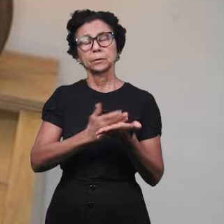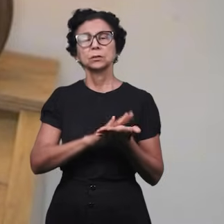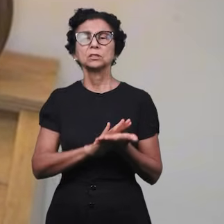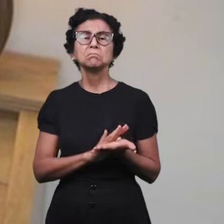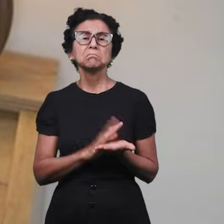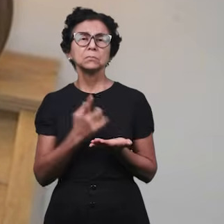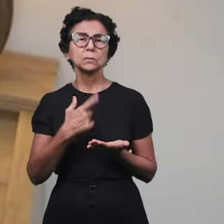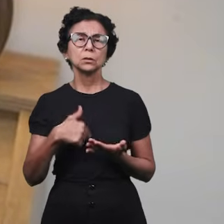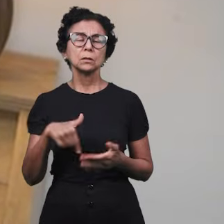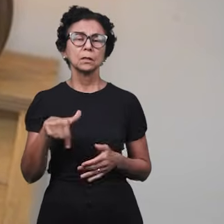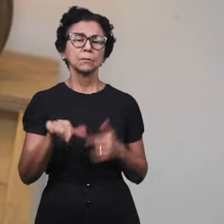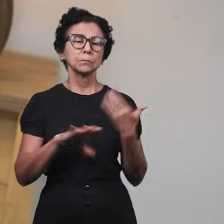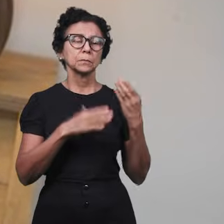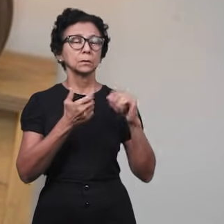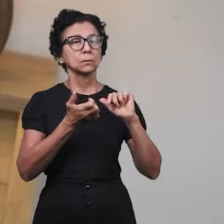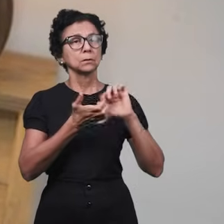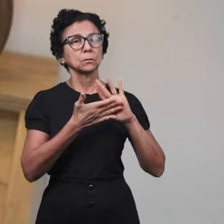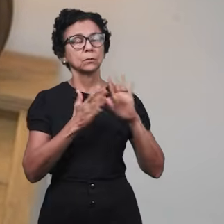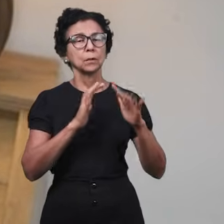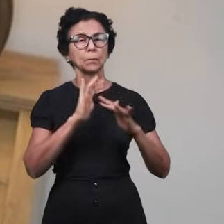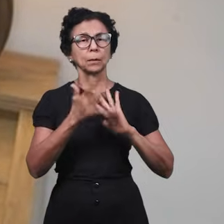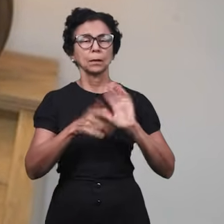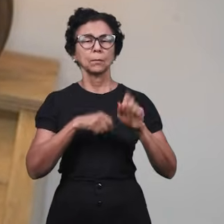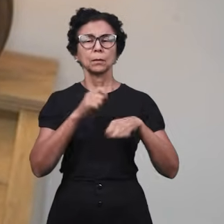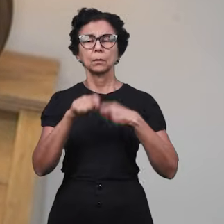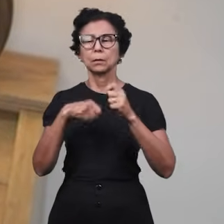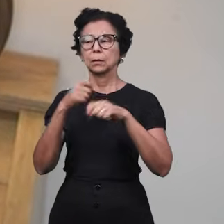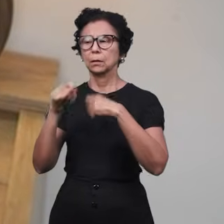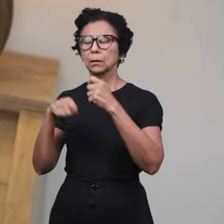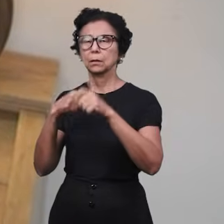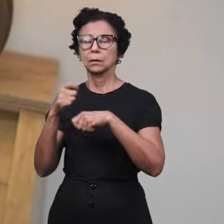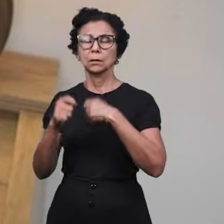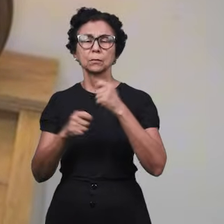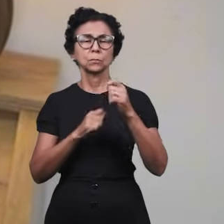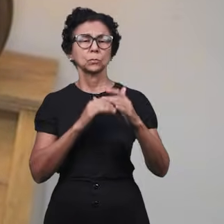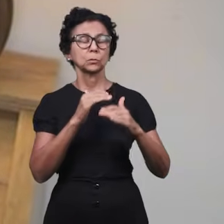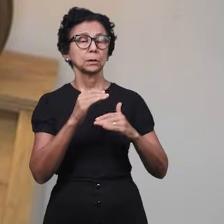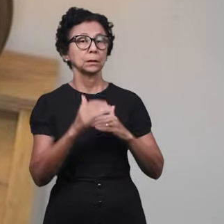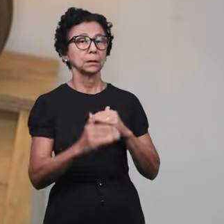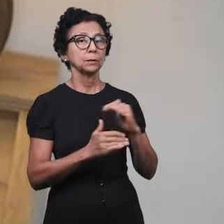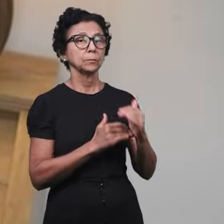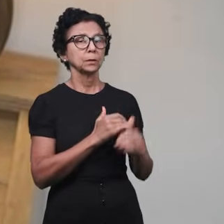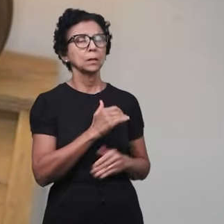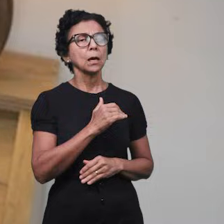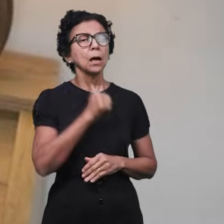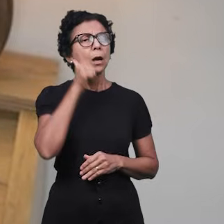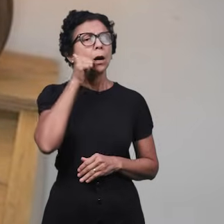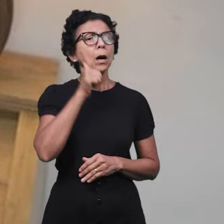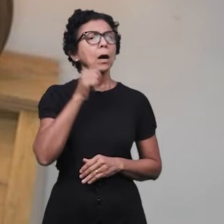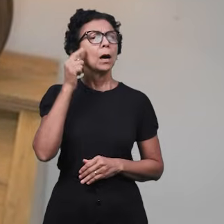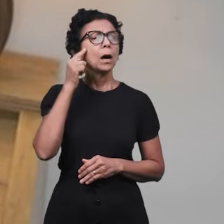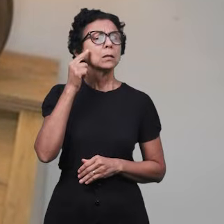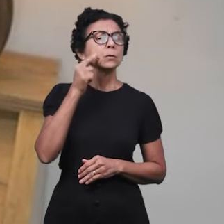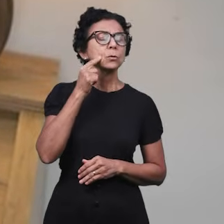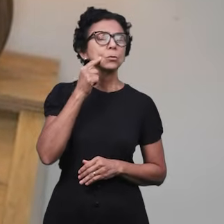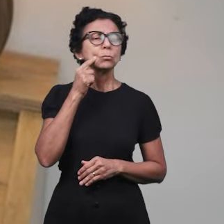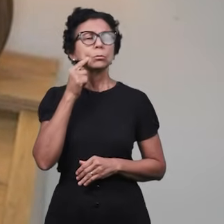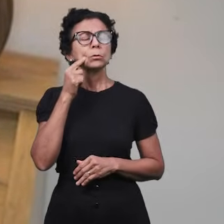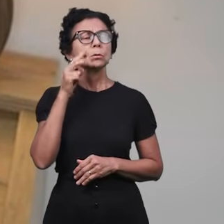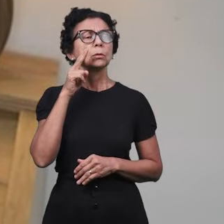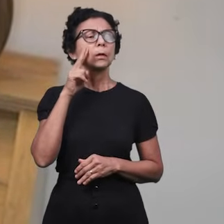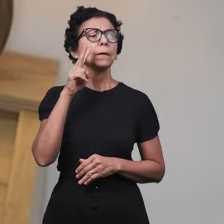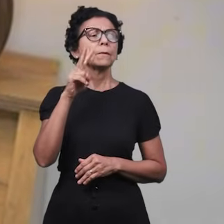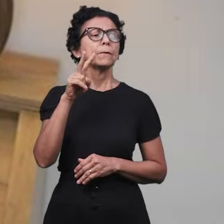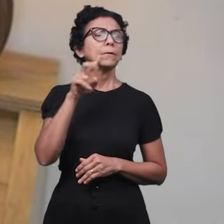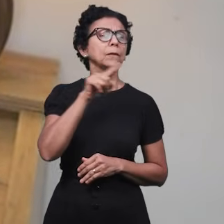em que estávamos cantando os louvores e sinalizando em Libras, uma das nossas irmãs surdas reconheceu